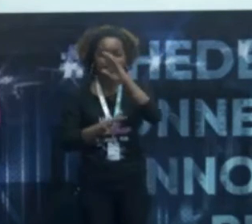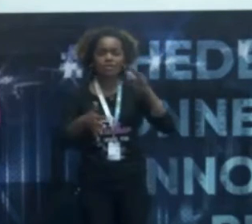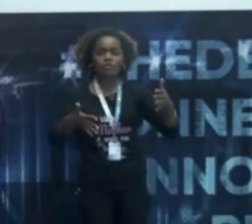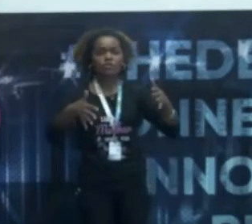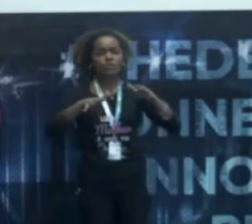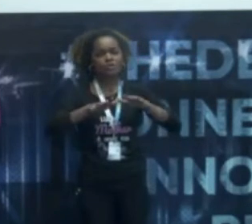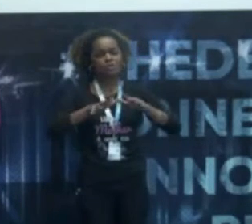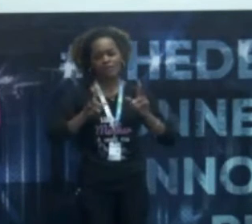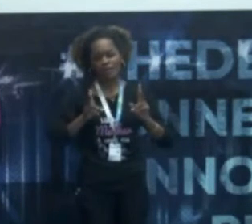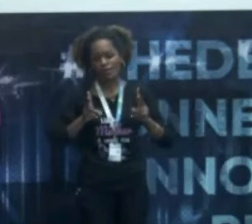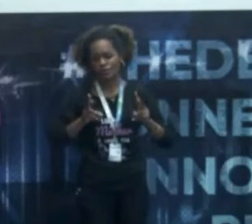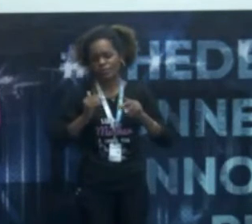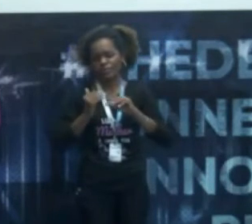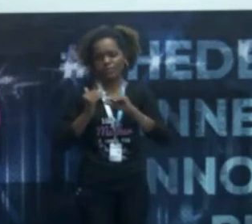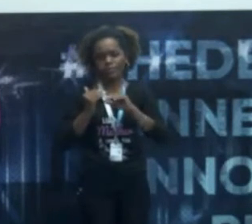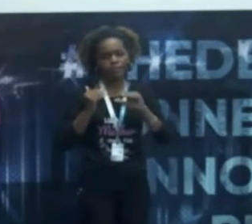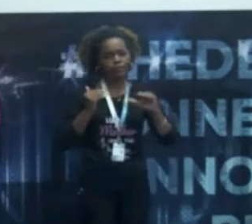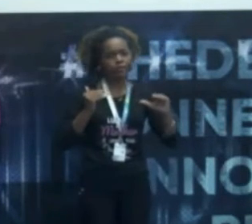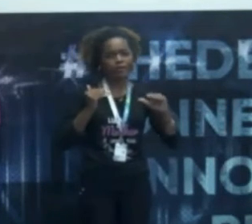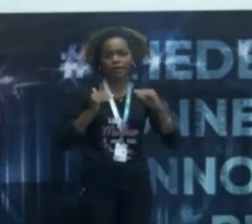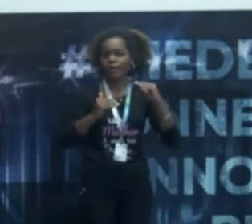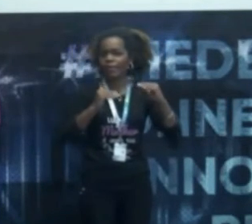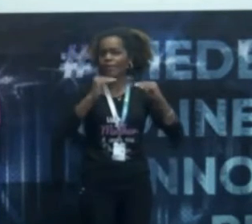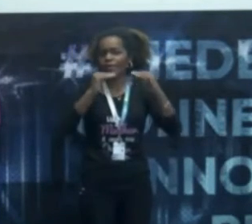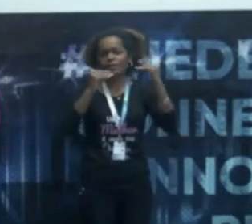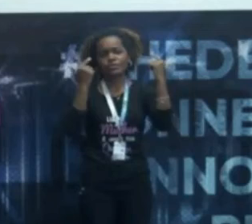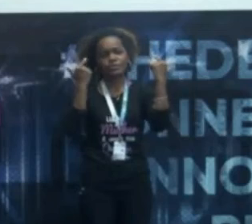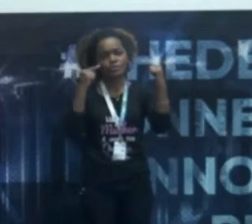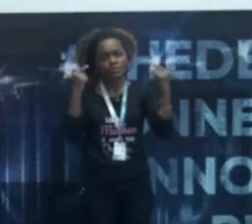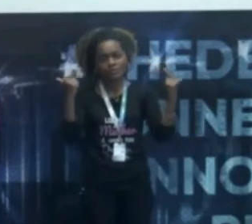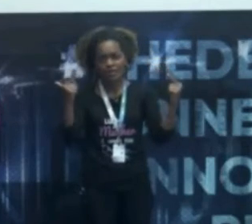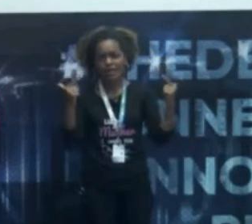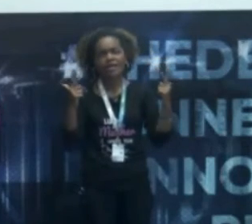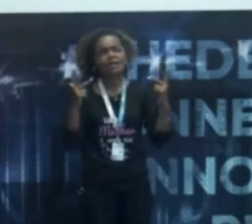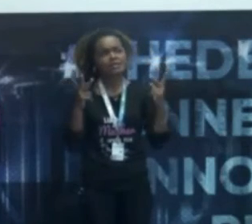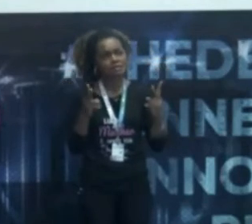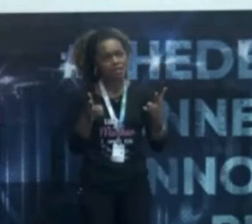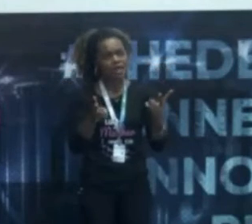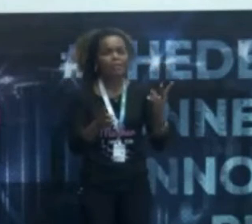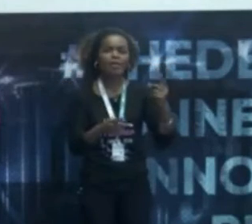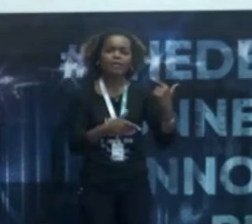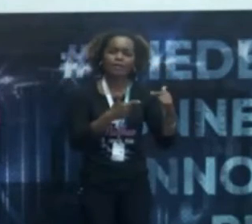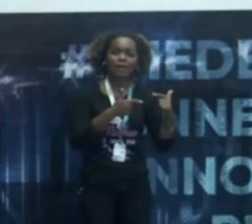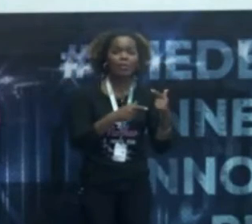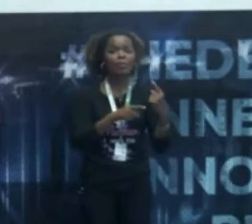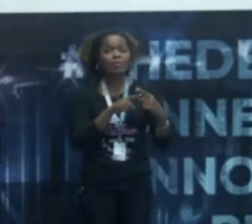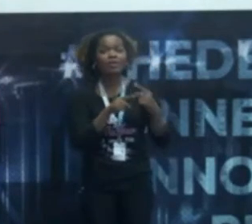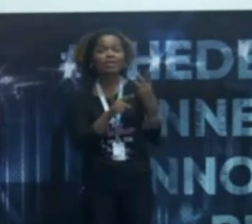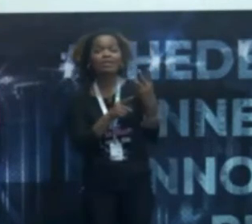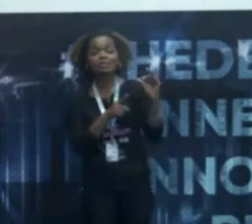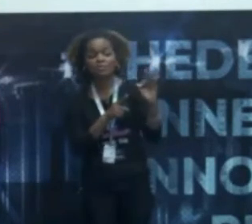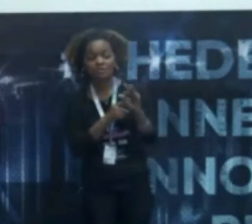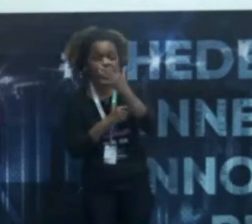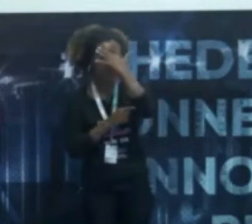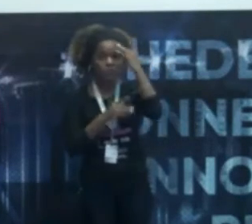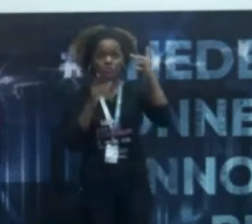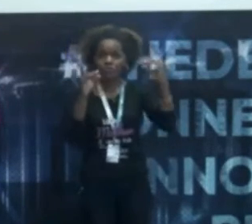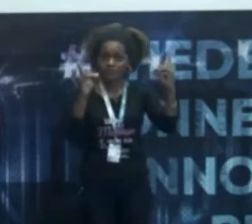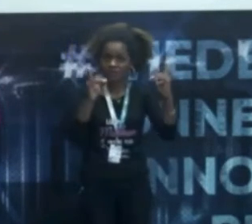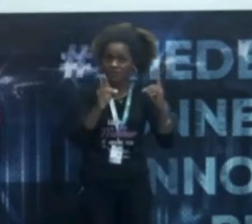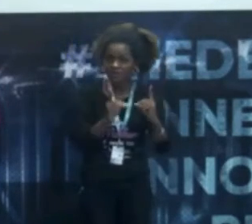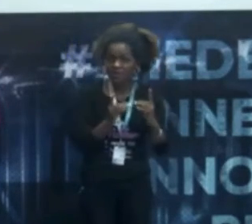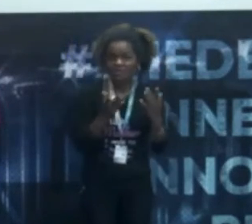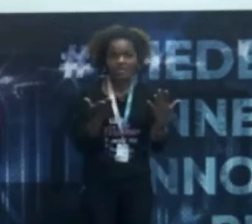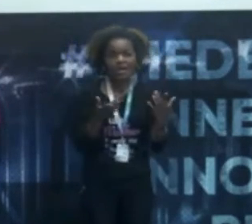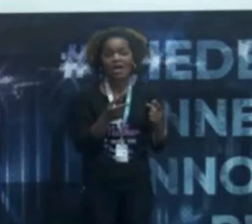sempre no mesmo lugar. A gente vai continuar sempre no lugar do subemprego, porque desses 3% de pessoas com deficiência que estão empregadas, quantas delas